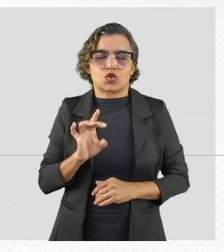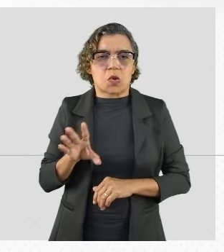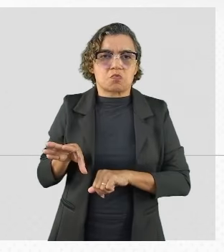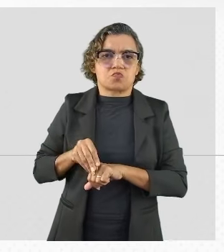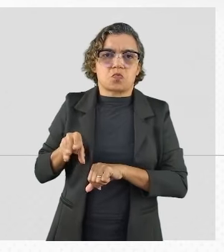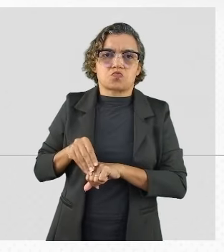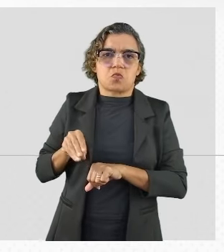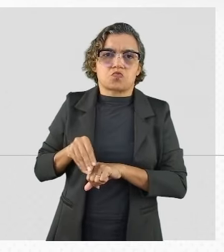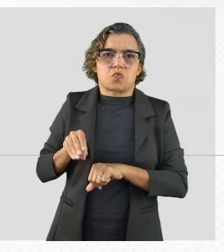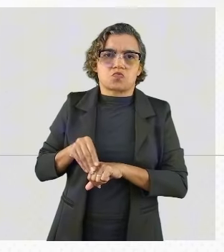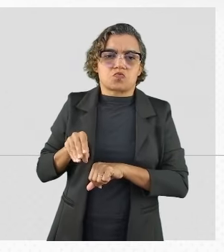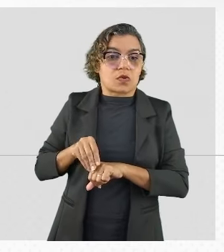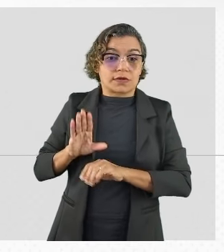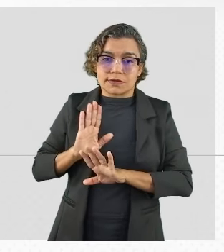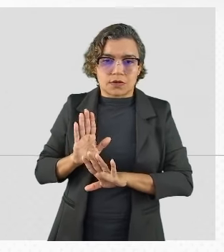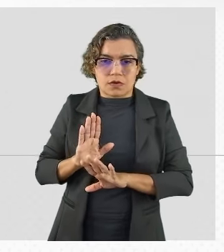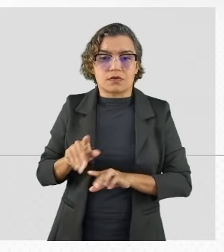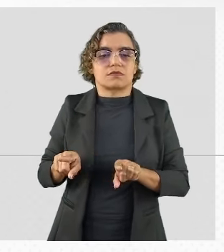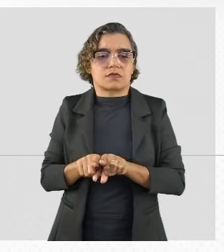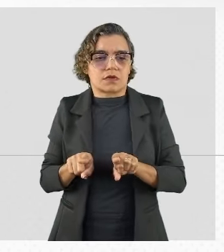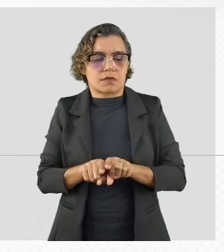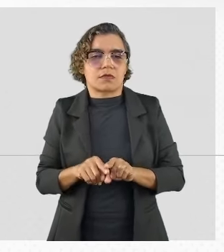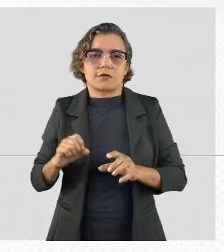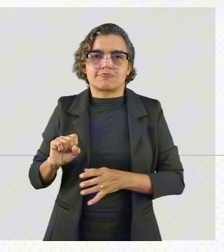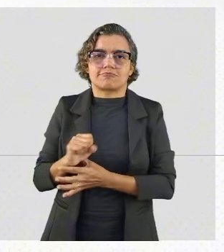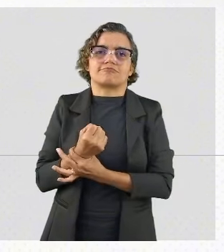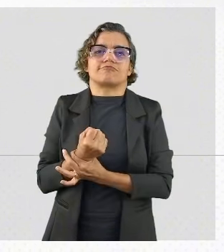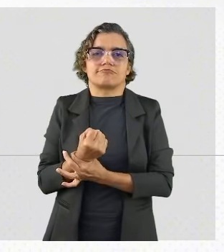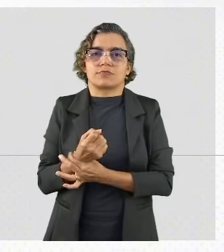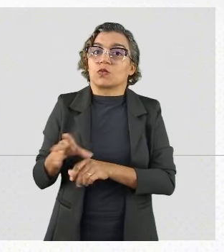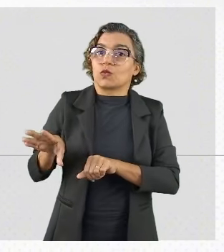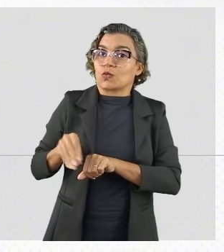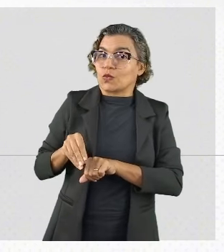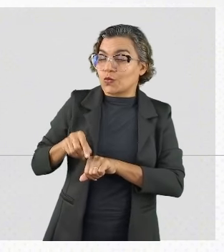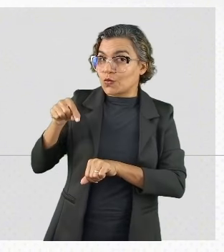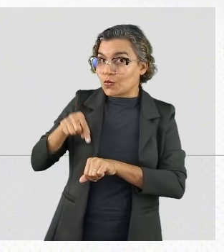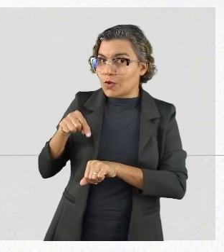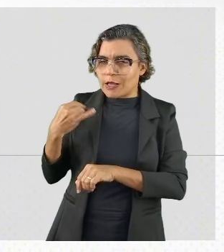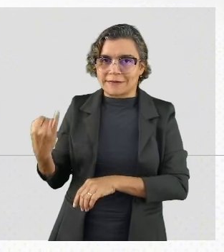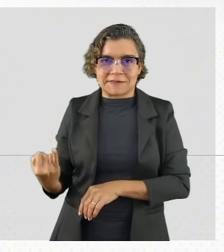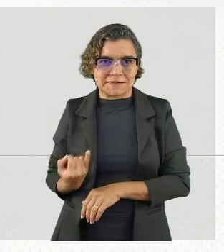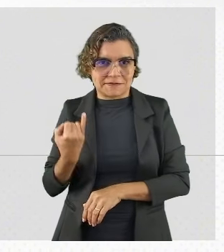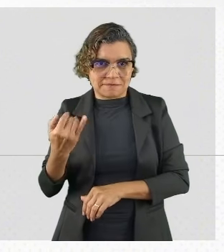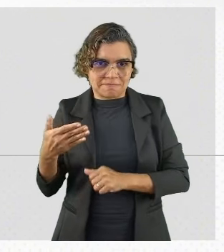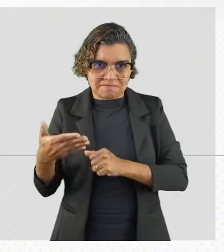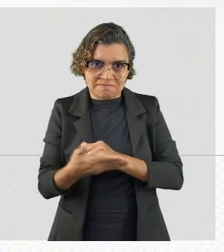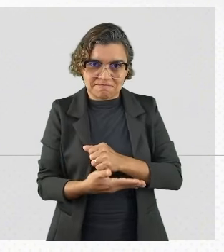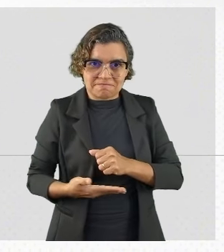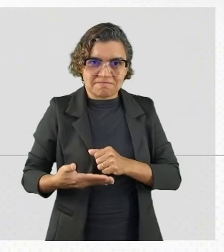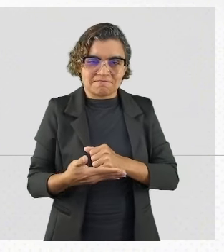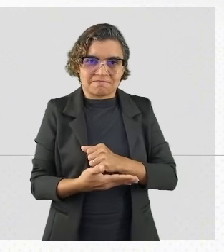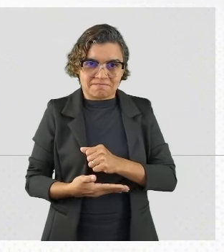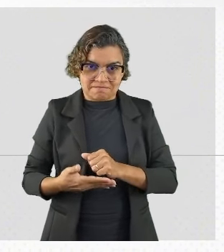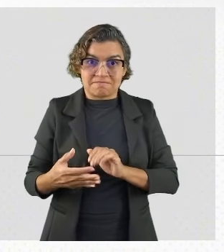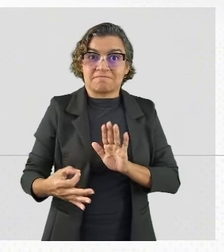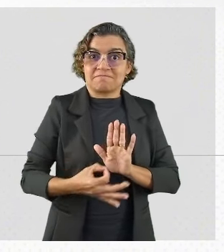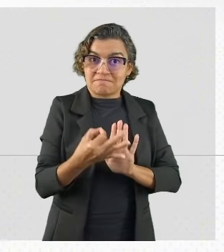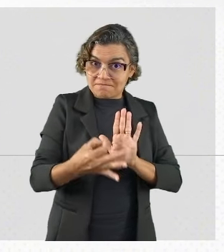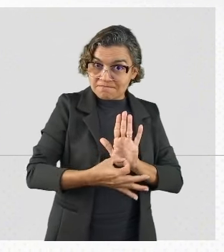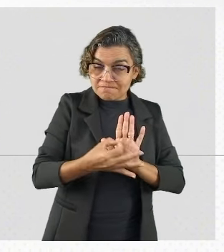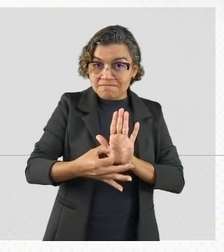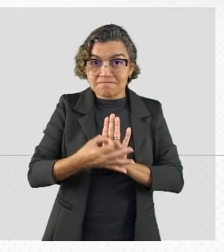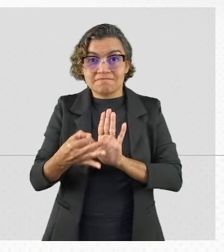acumular conhecimento, mas também para garantir que o conhecimento seja fundamentado de maneira crítica,